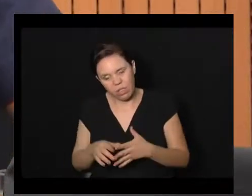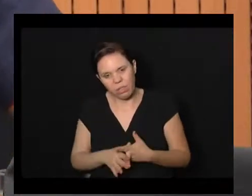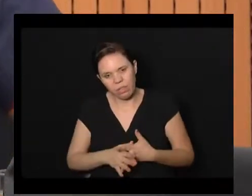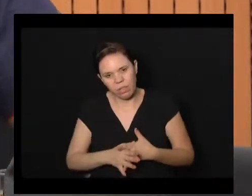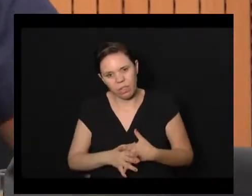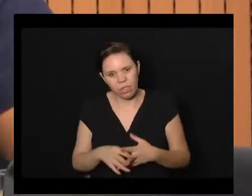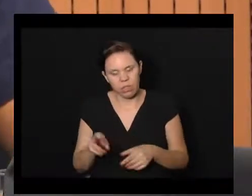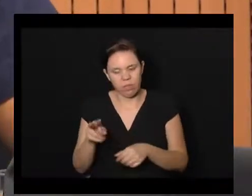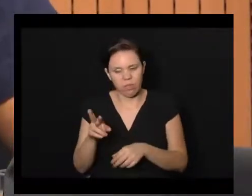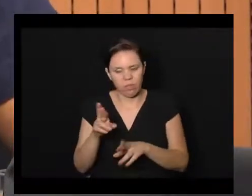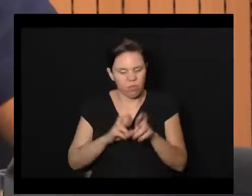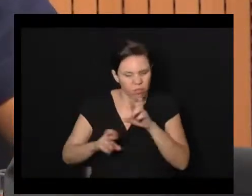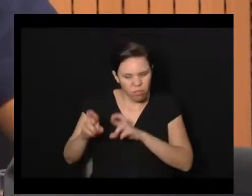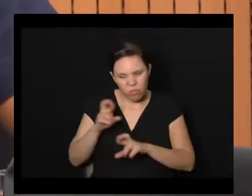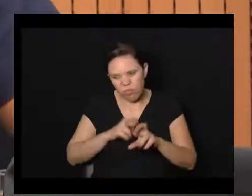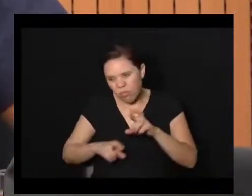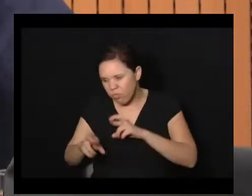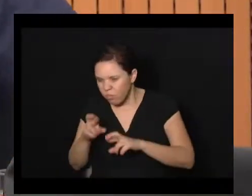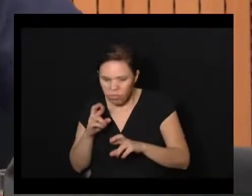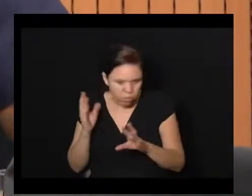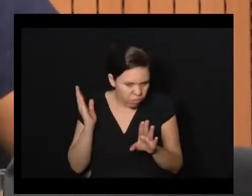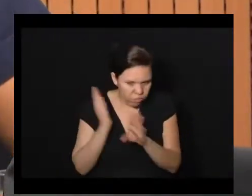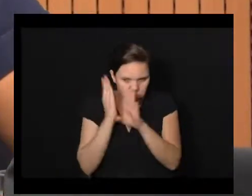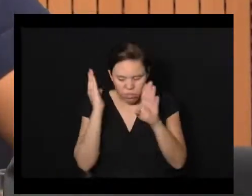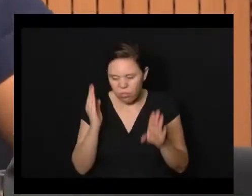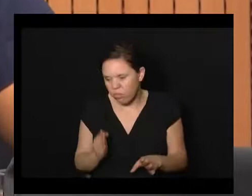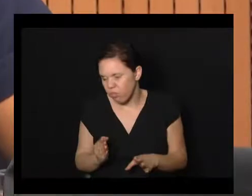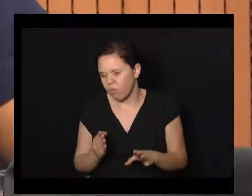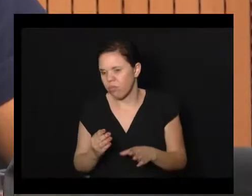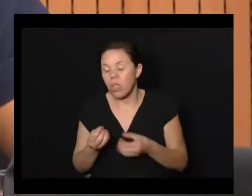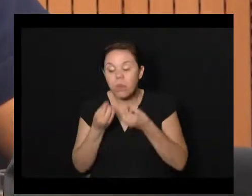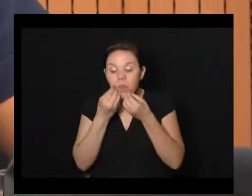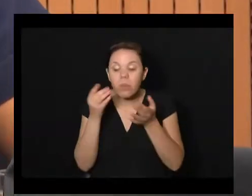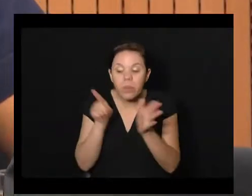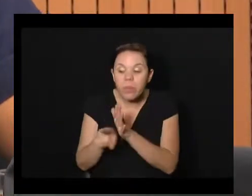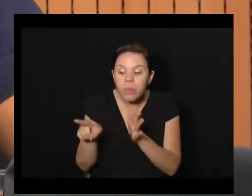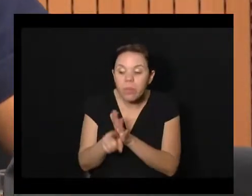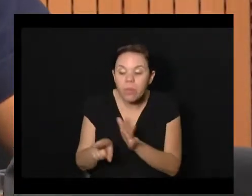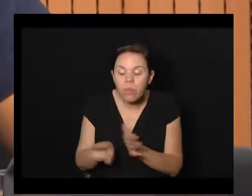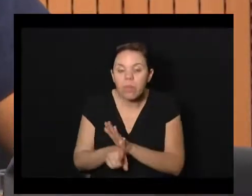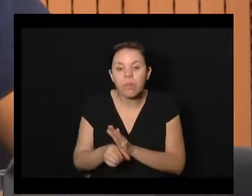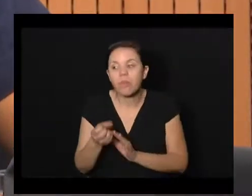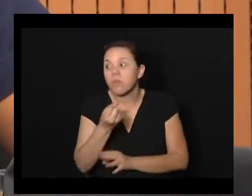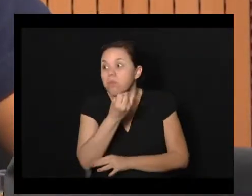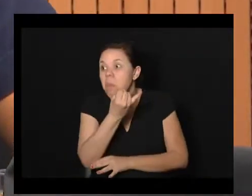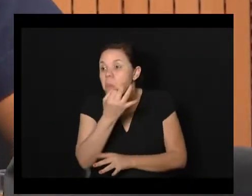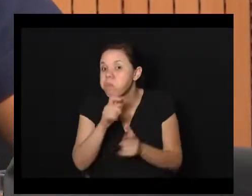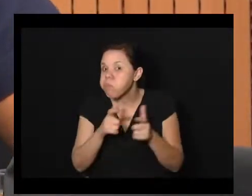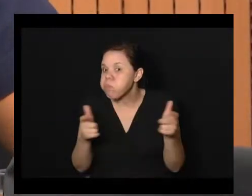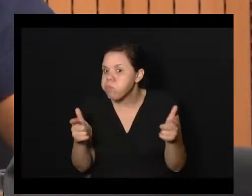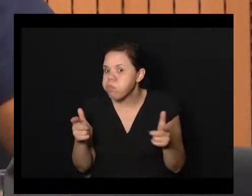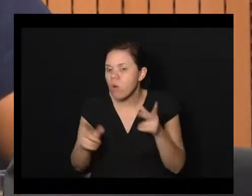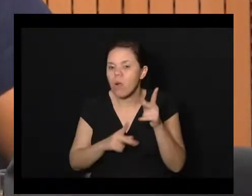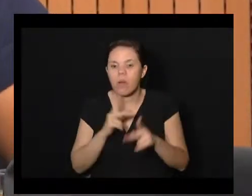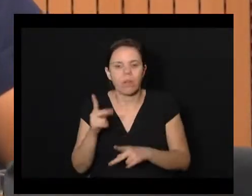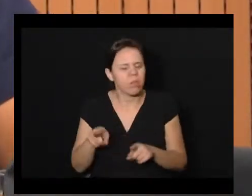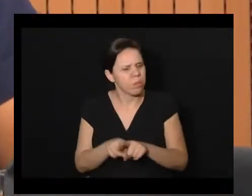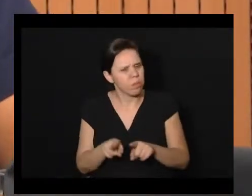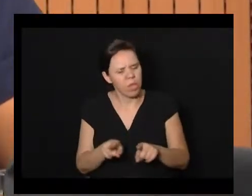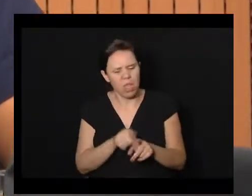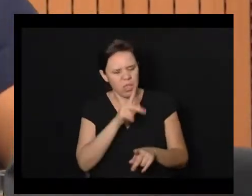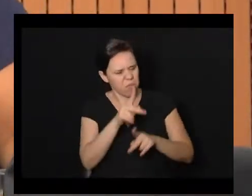às buscas pessoais a nossa abordagem certamente além do grande número de pessoas a resistência